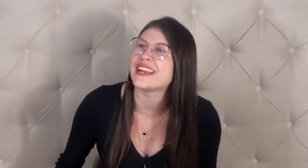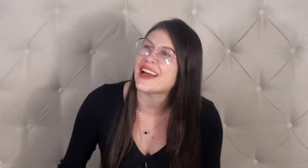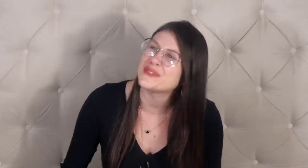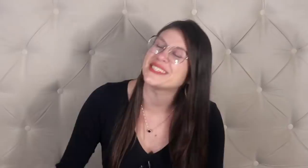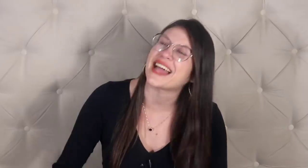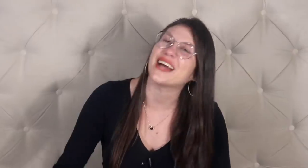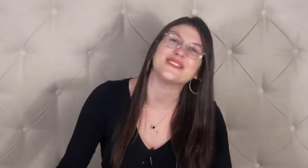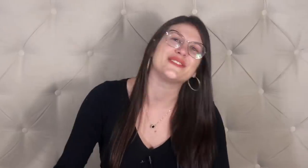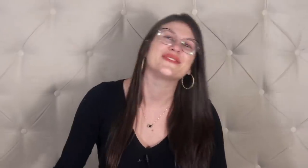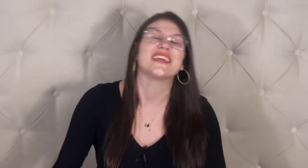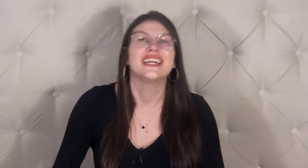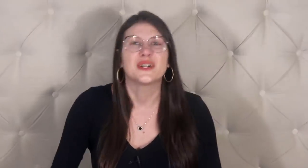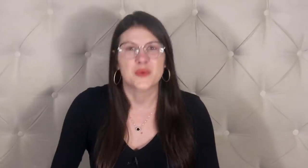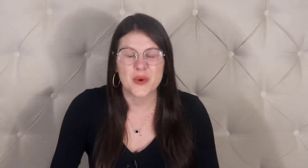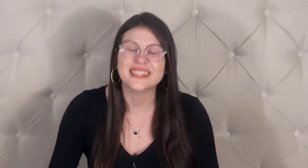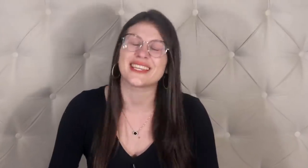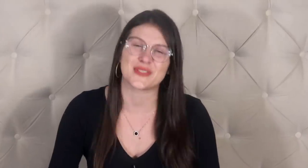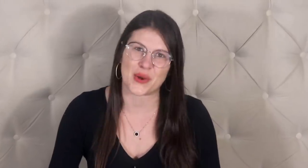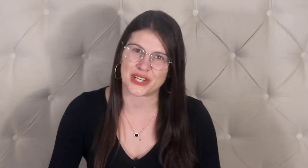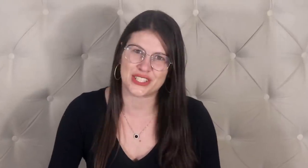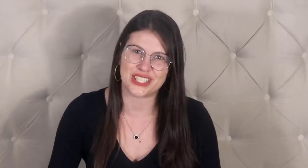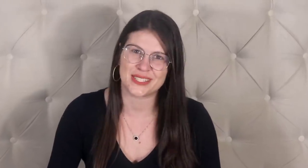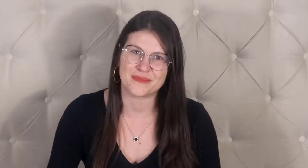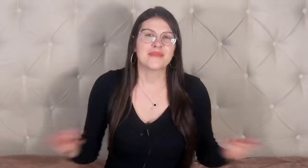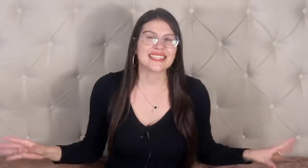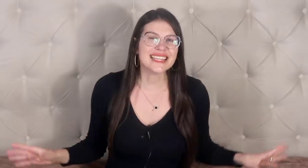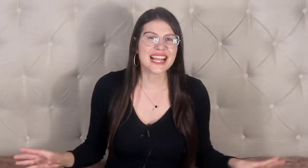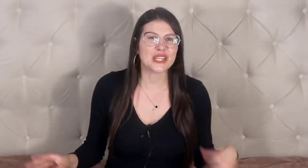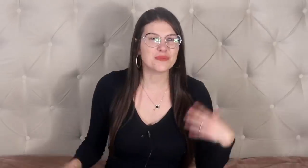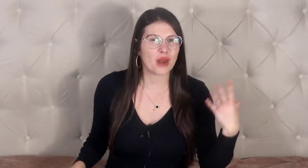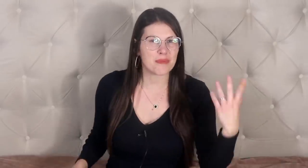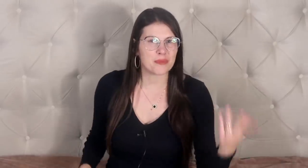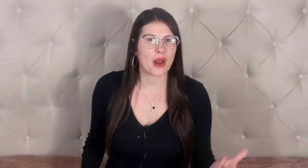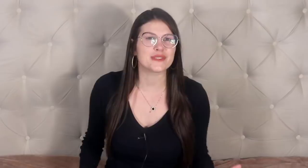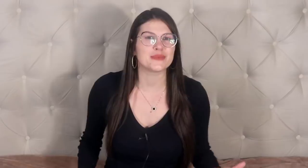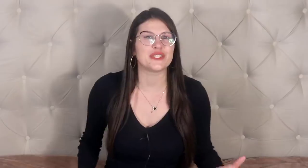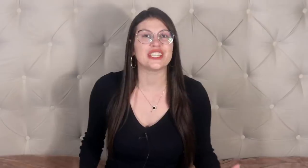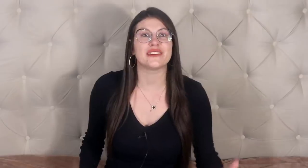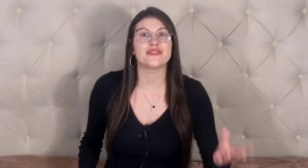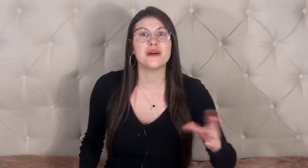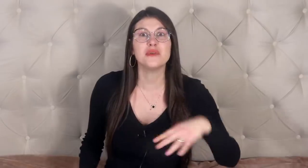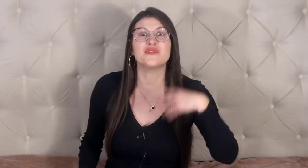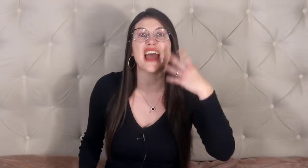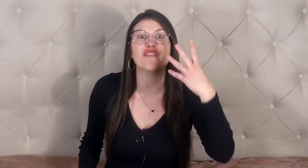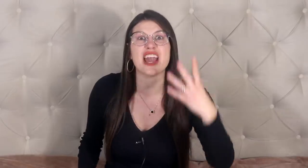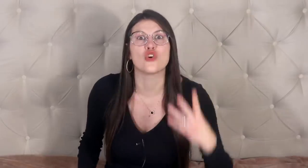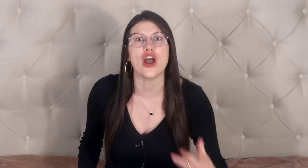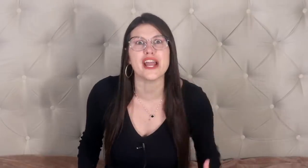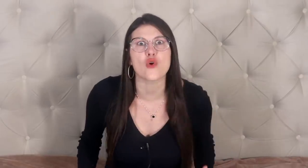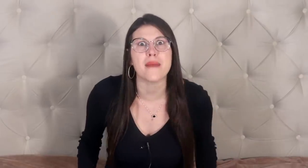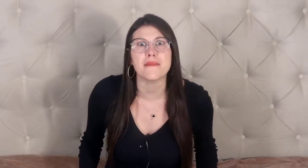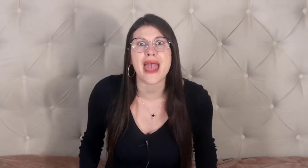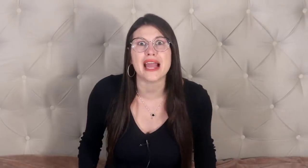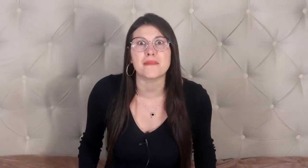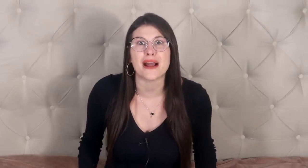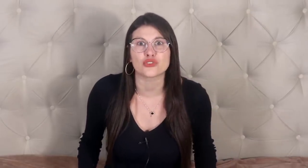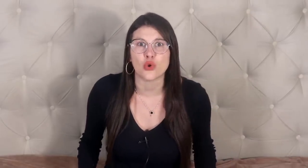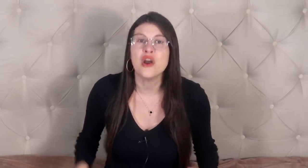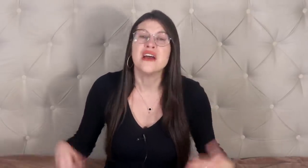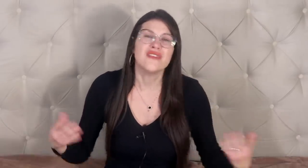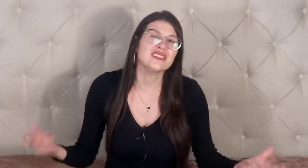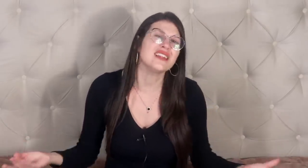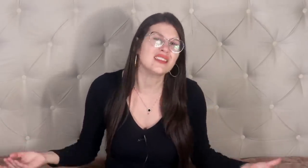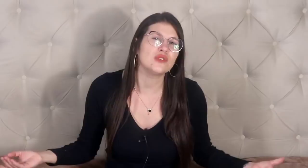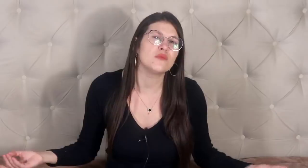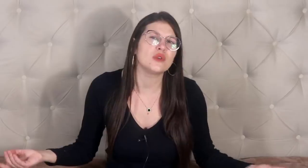para governar o estado. Quanta sorte. Mas antes da gente pular pro próximo dia, vamos ver a vergonha que o MBL